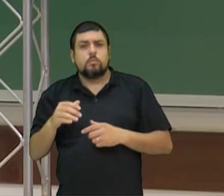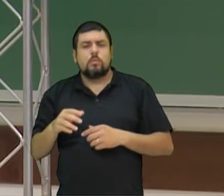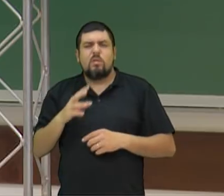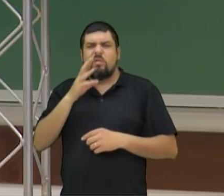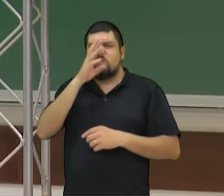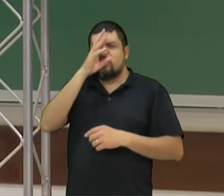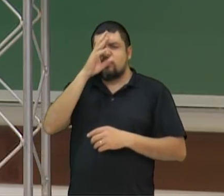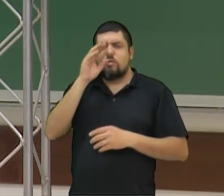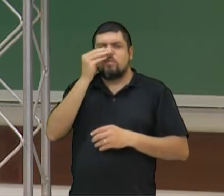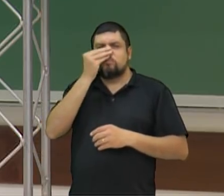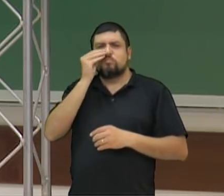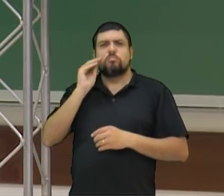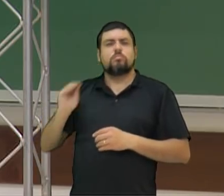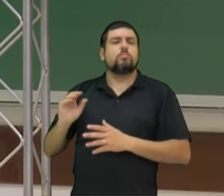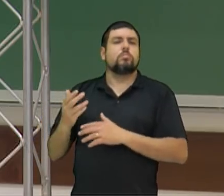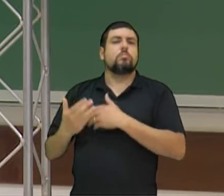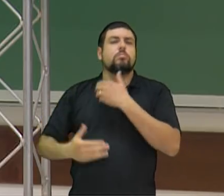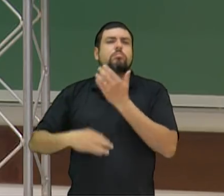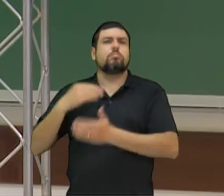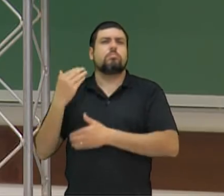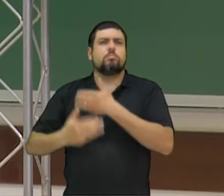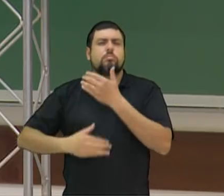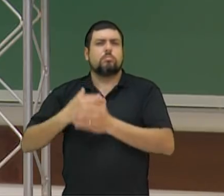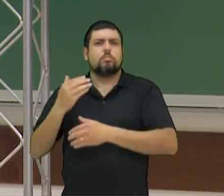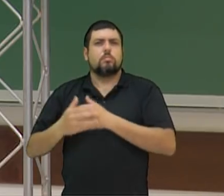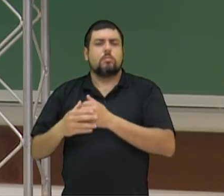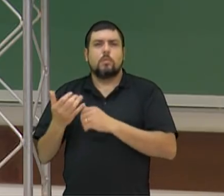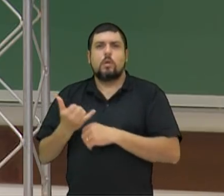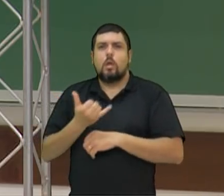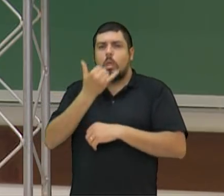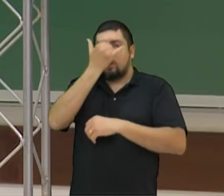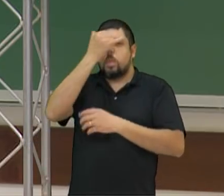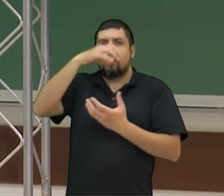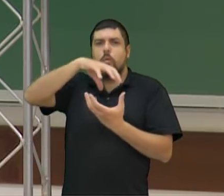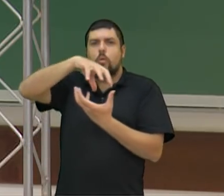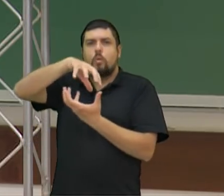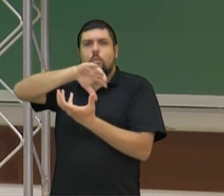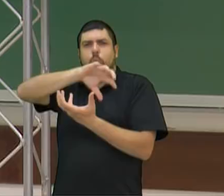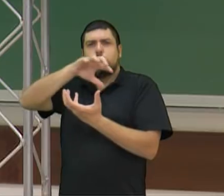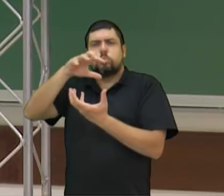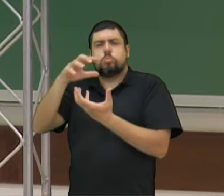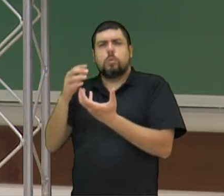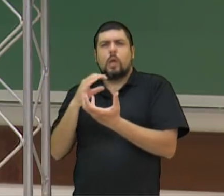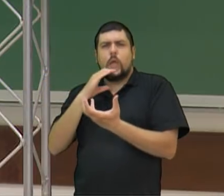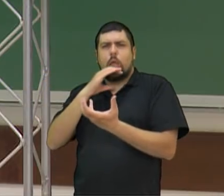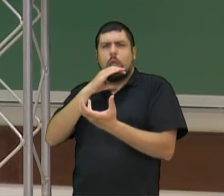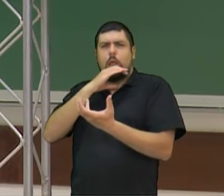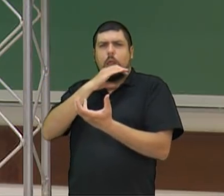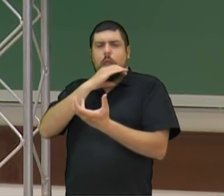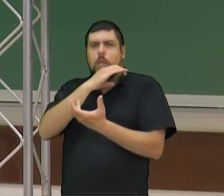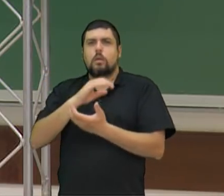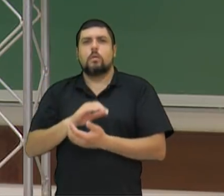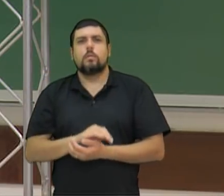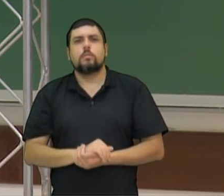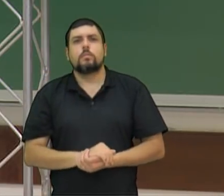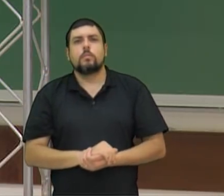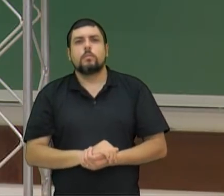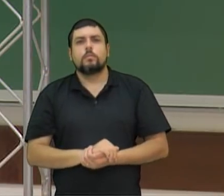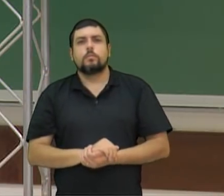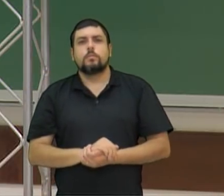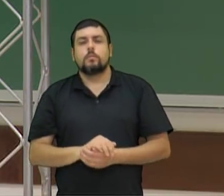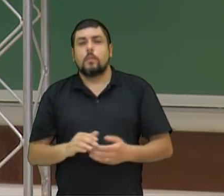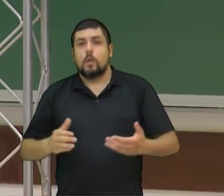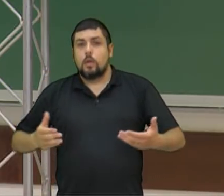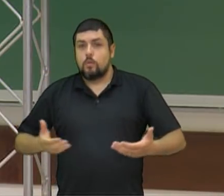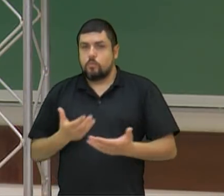aí no meio ambiente, né? E o aquecimento global é um deles, certo? Muito bem, pessoal. Então, nessa aula a gente